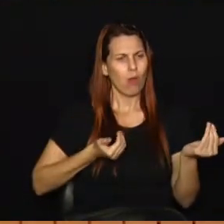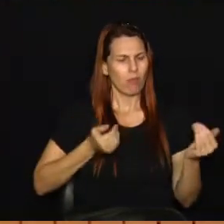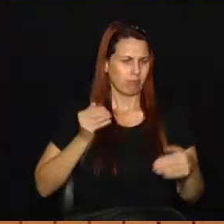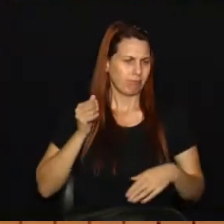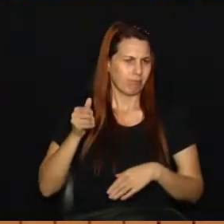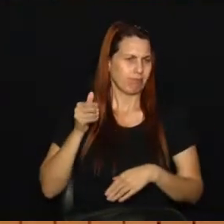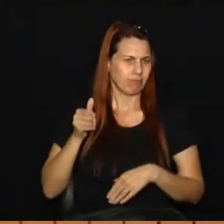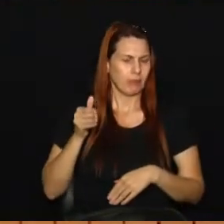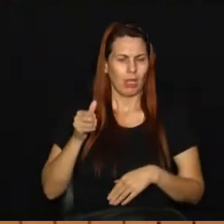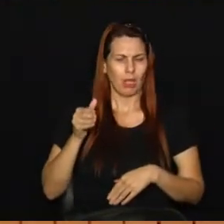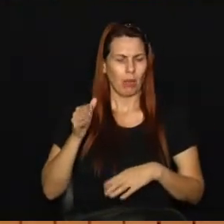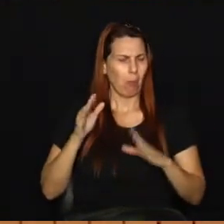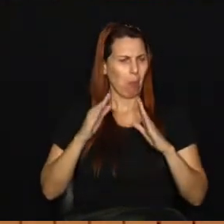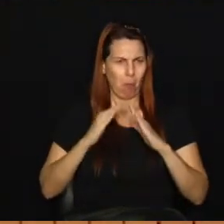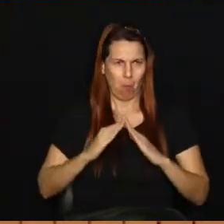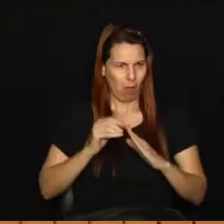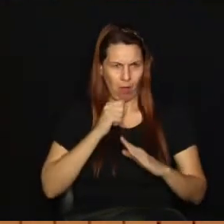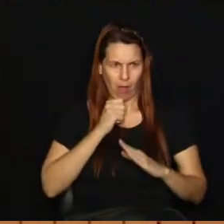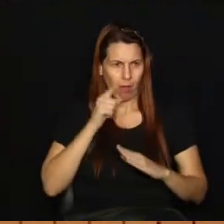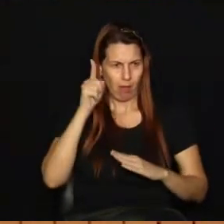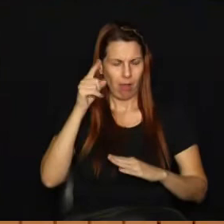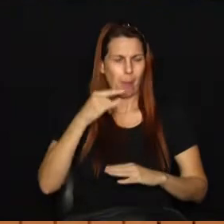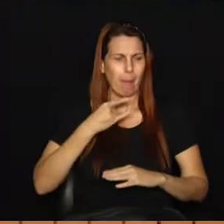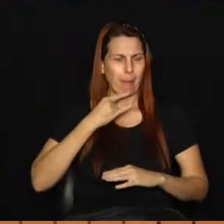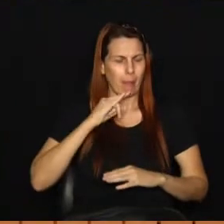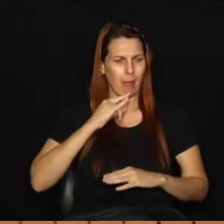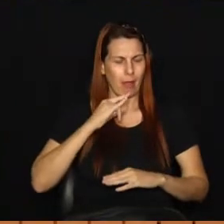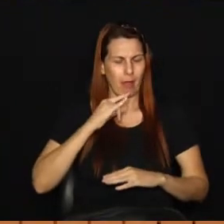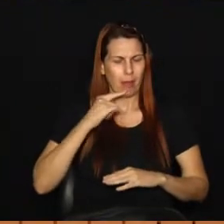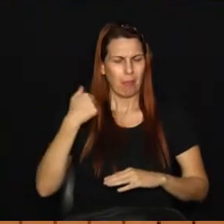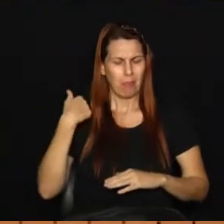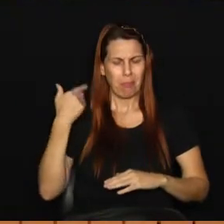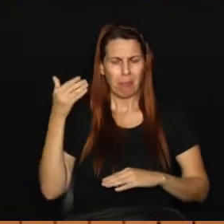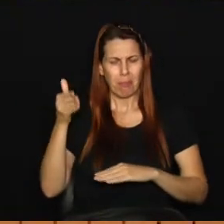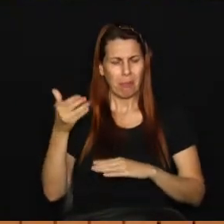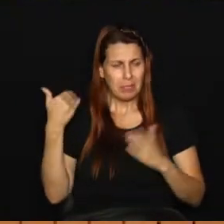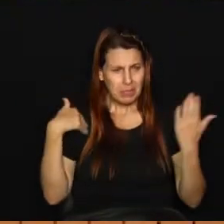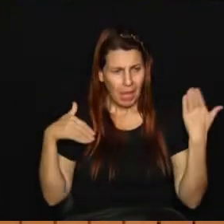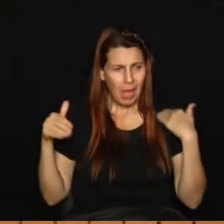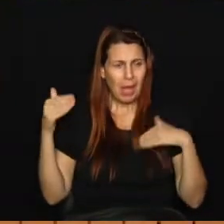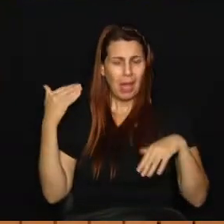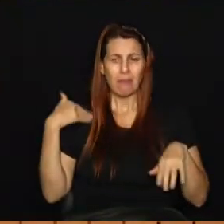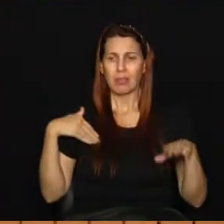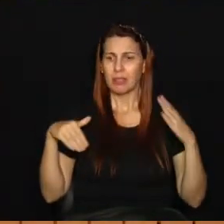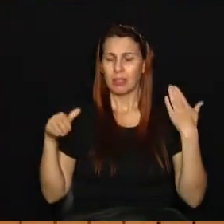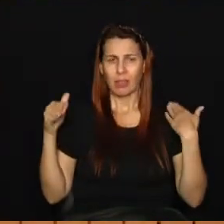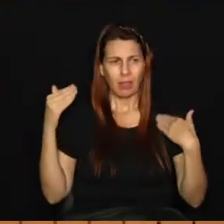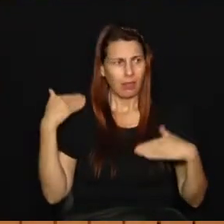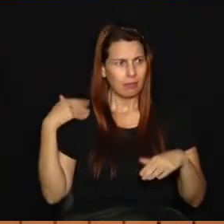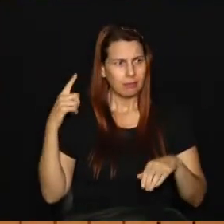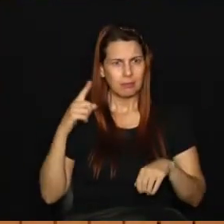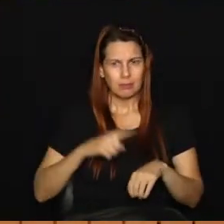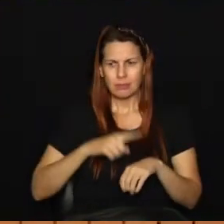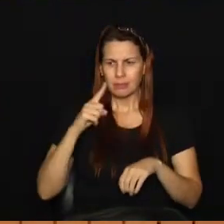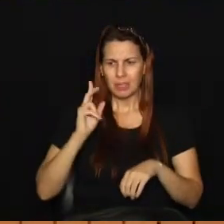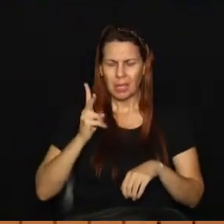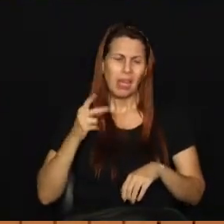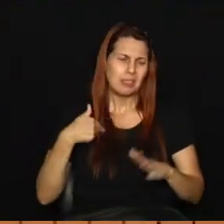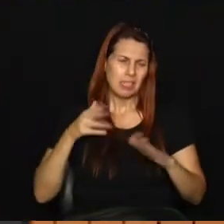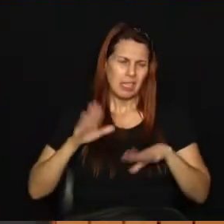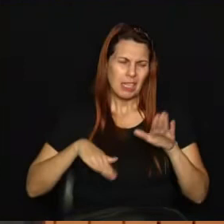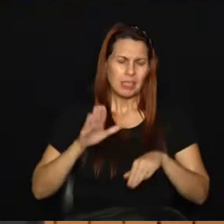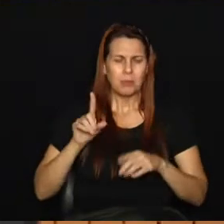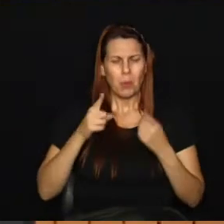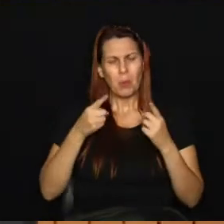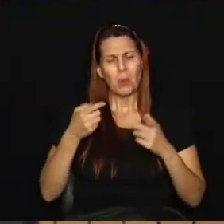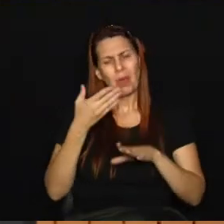morava aqui, morava em Piracicaba, a gente ia, passeava. E, de repente, né, fazia ensaios lá com o Júnior, para as